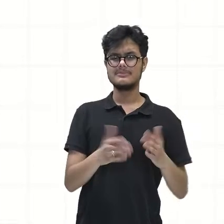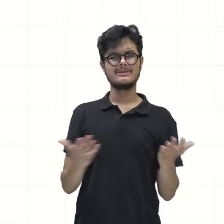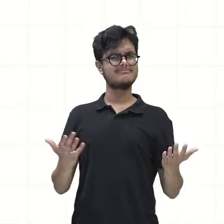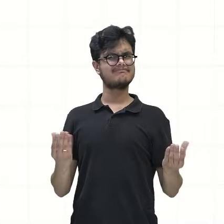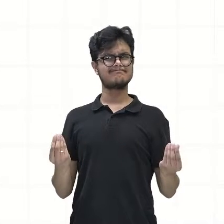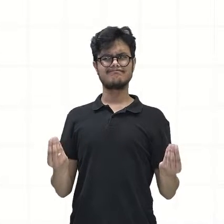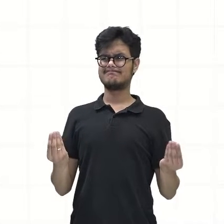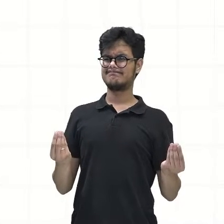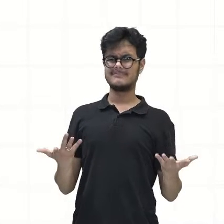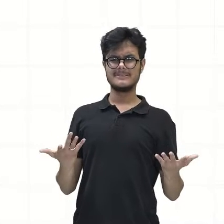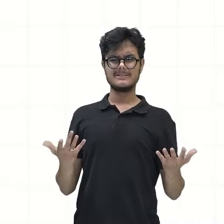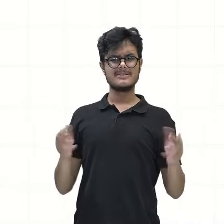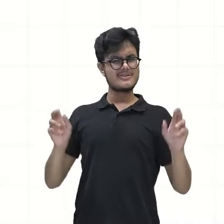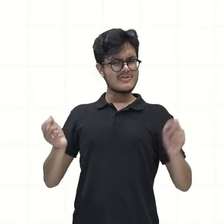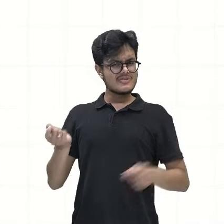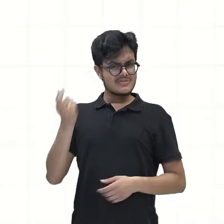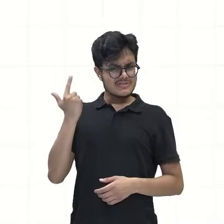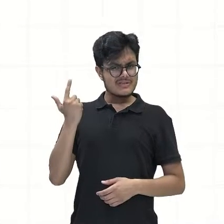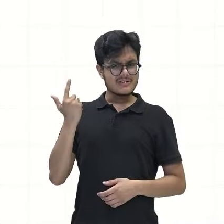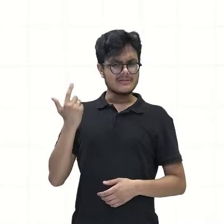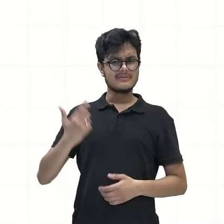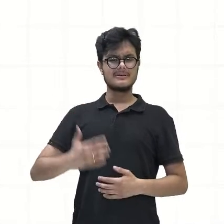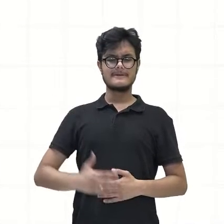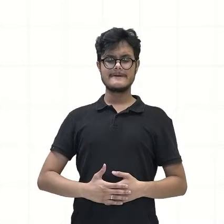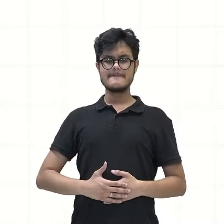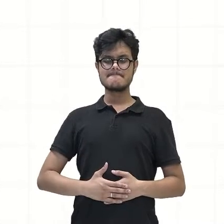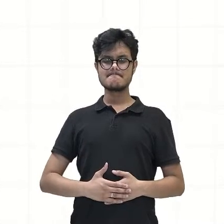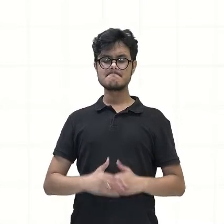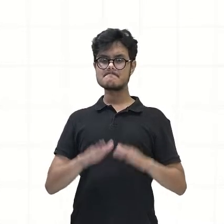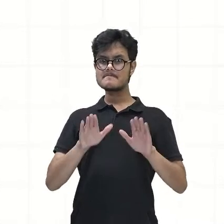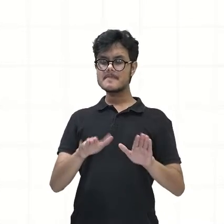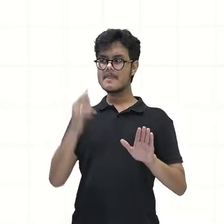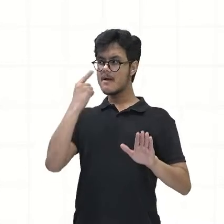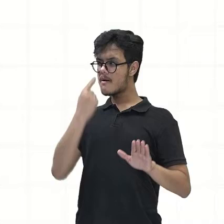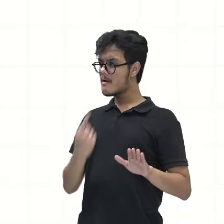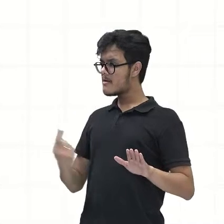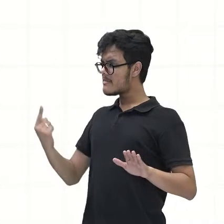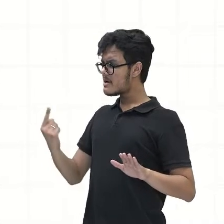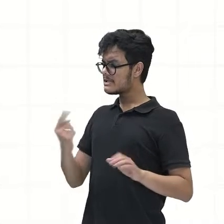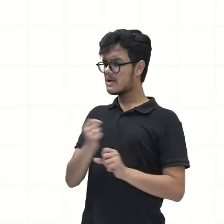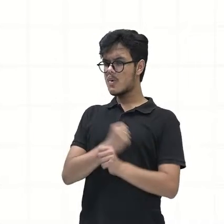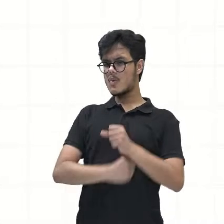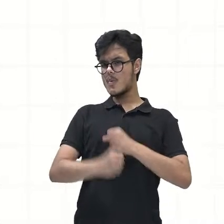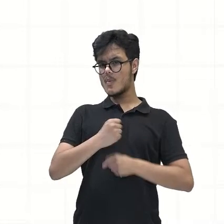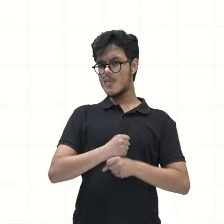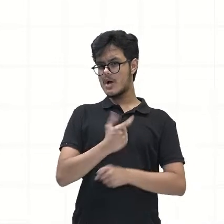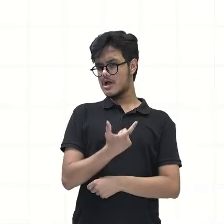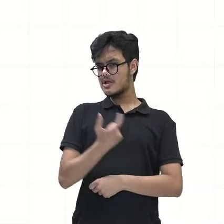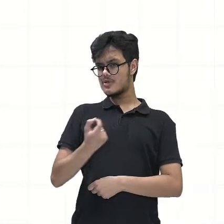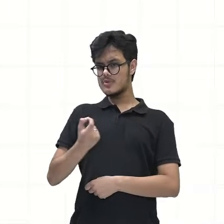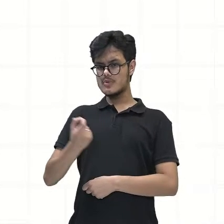cabreiro, tá bom? E aqui, ó, o que é que nós observamos? Que em 2008